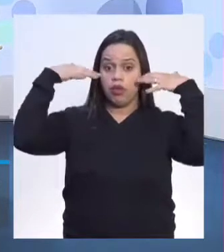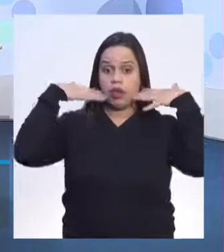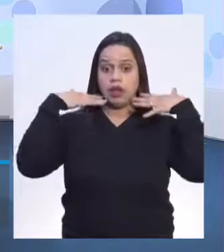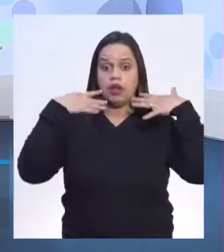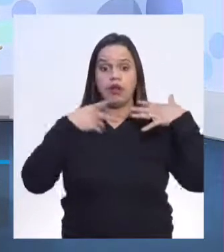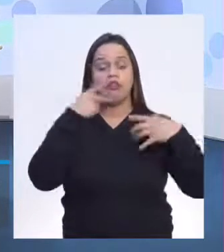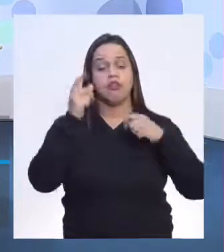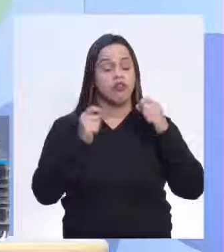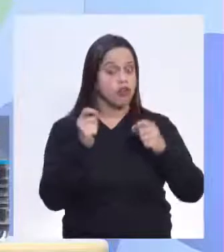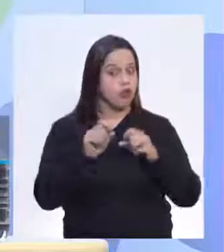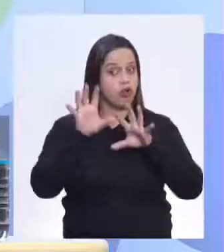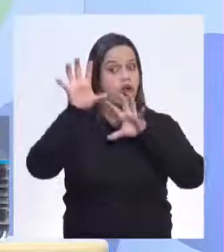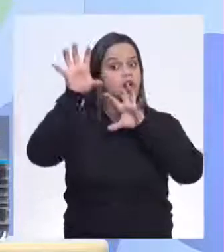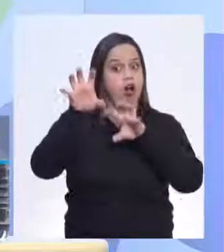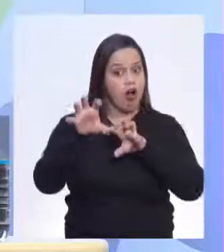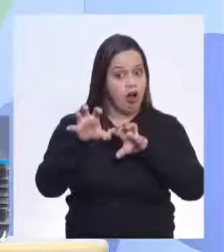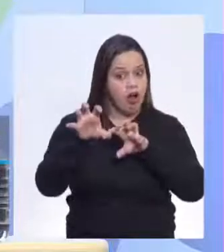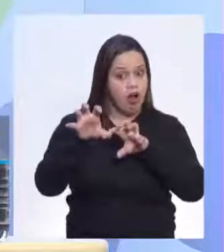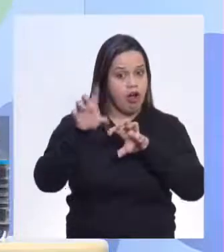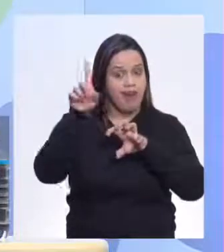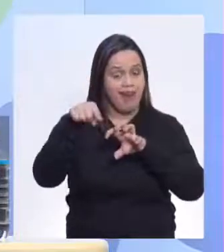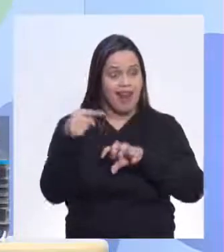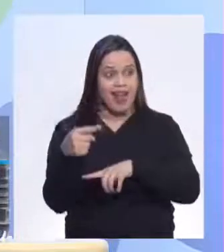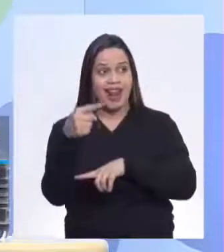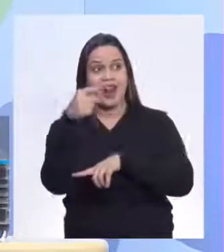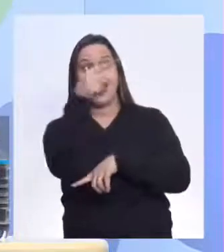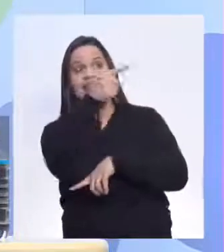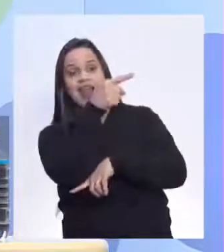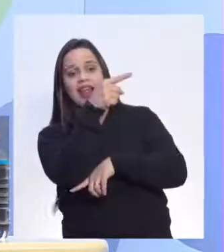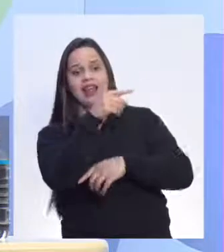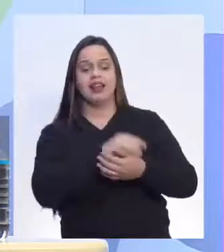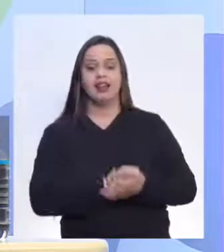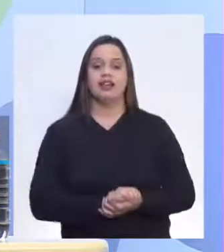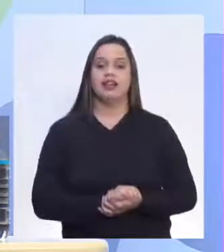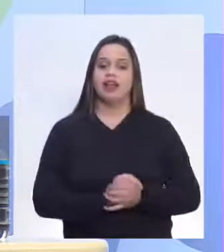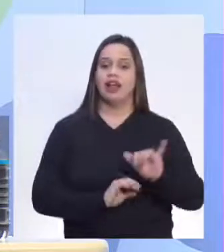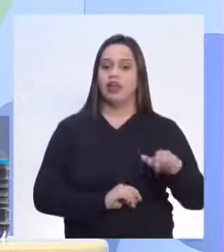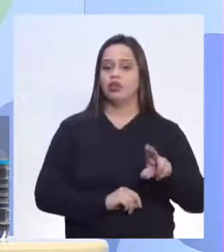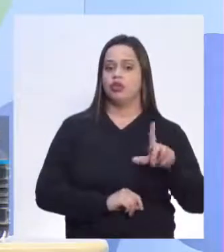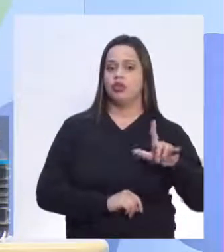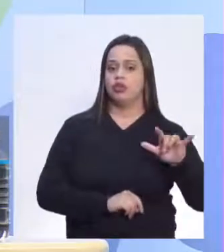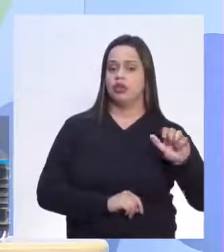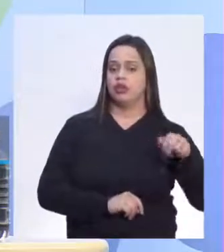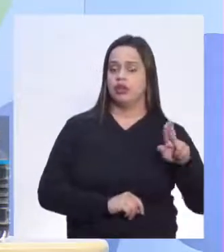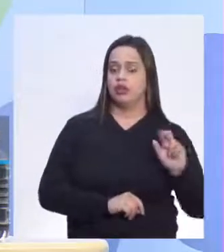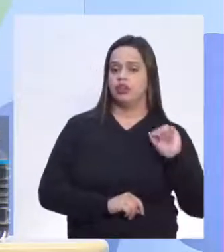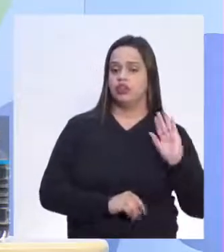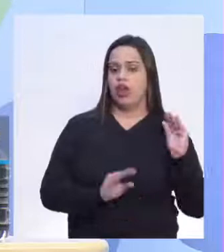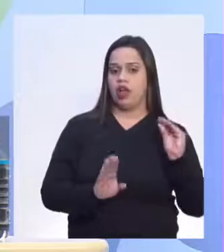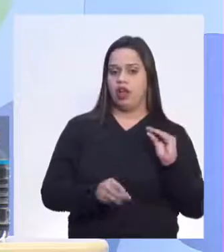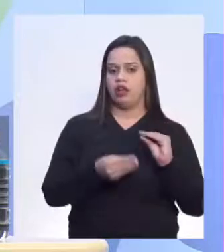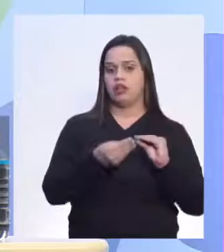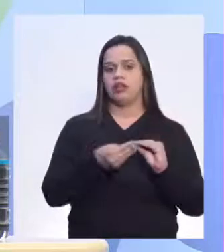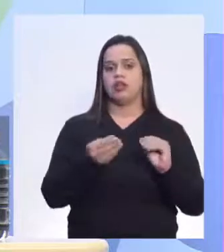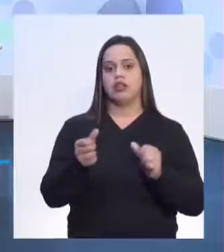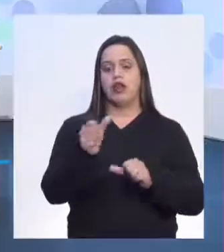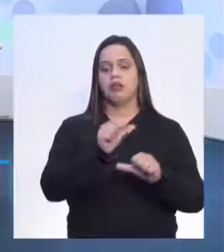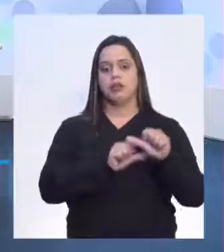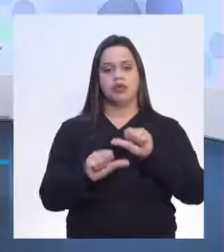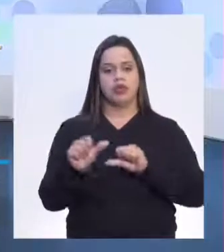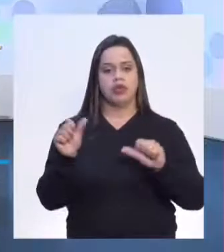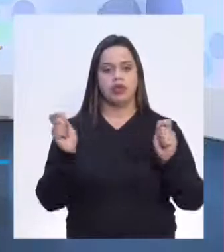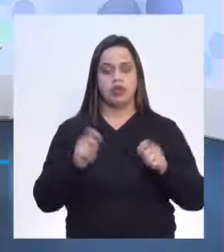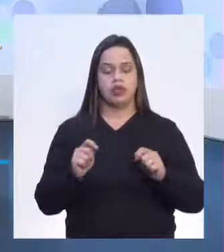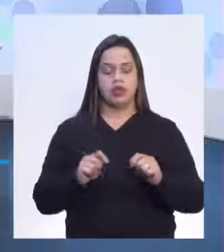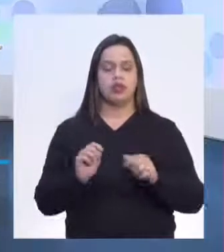tal monstro era lá. Uhum. A Juliana já acrescentou aí Sim. essa mudança também necessária, né,